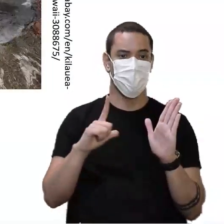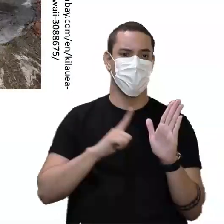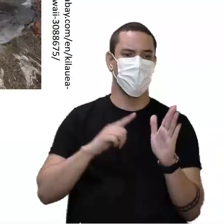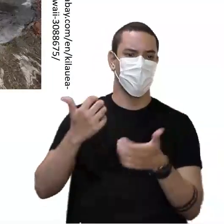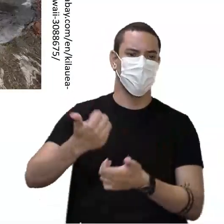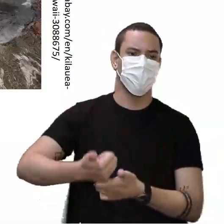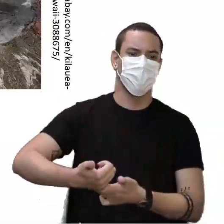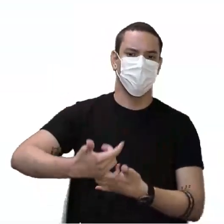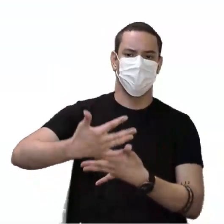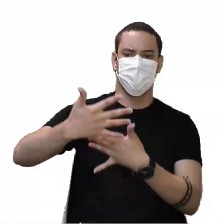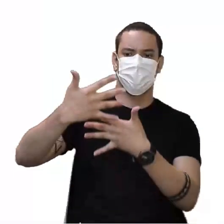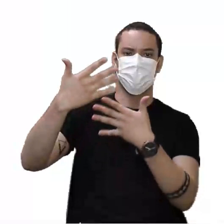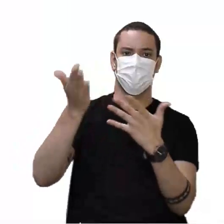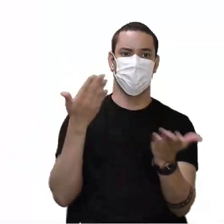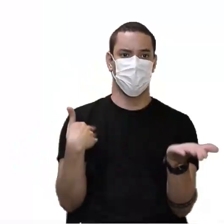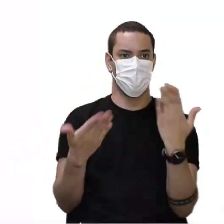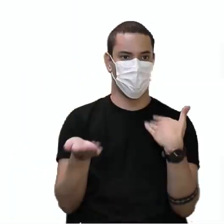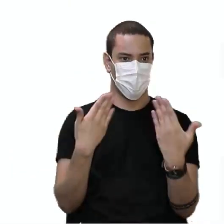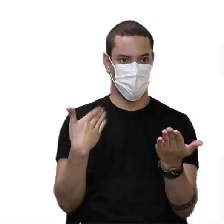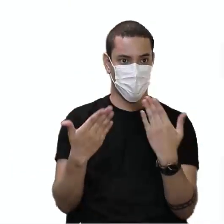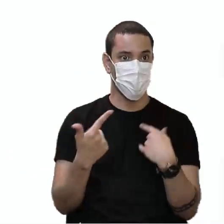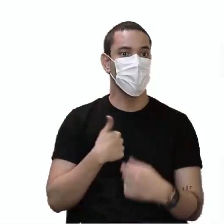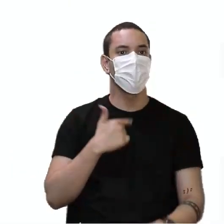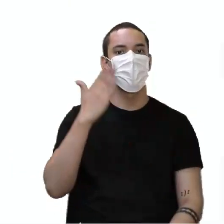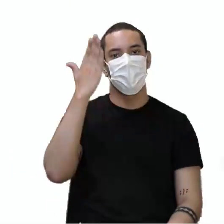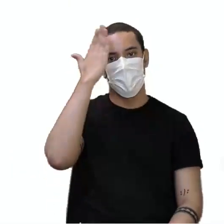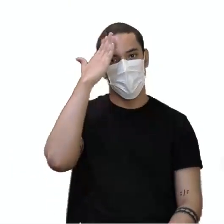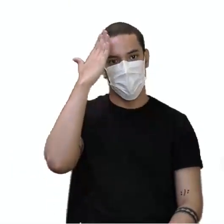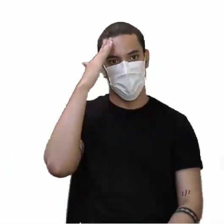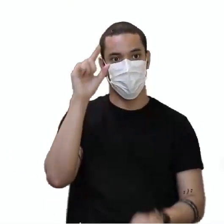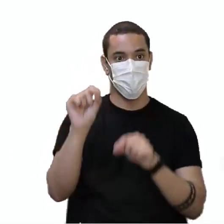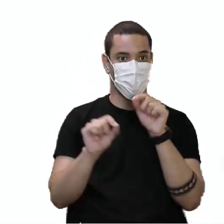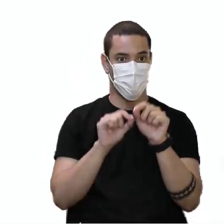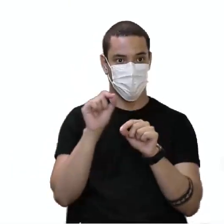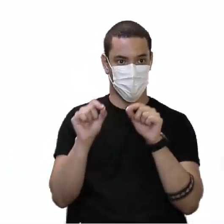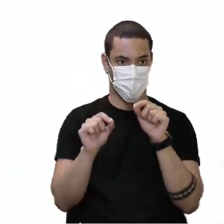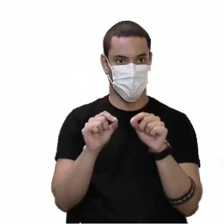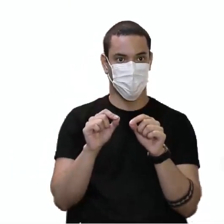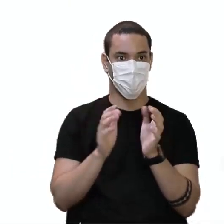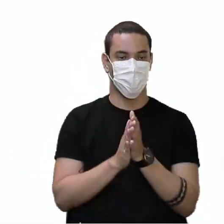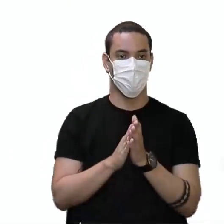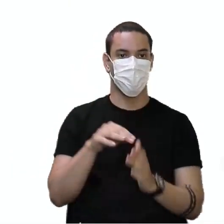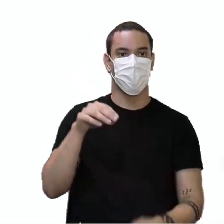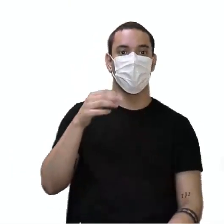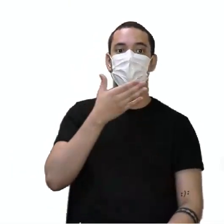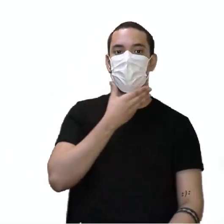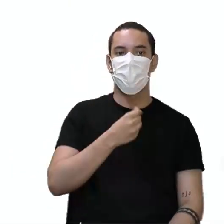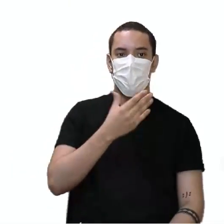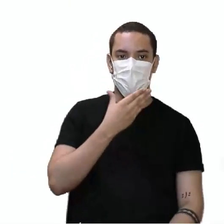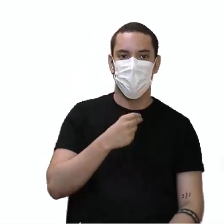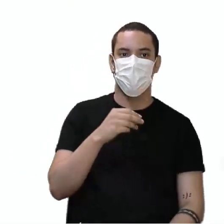aqui uma conversation, e aí eu quero saber o seguinte. Não,